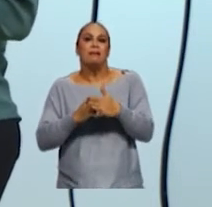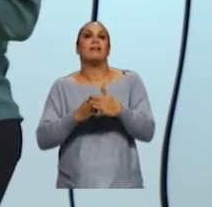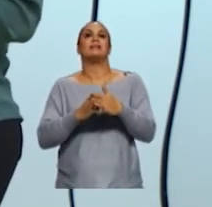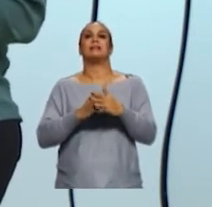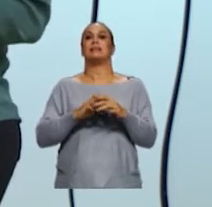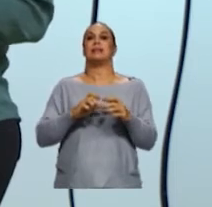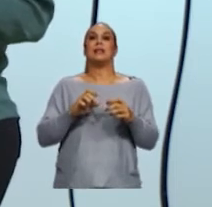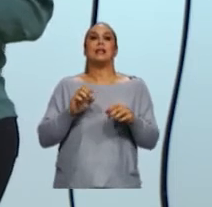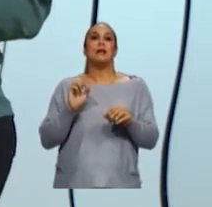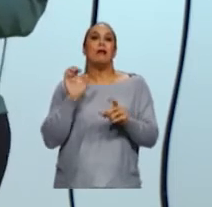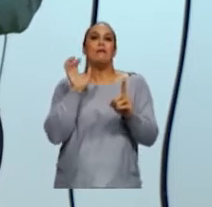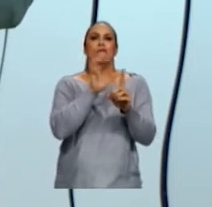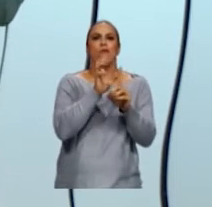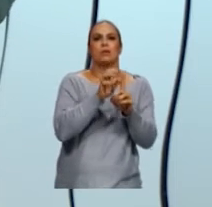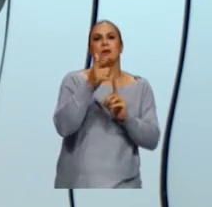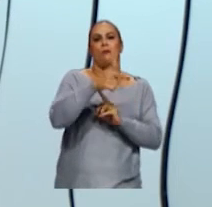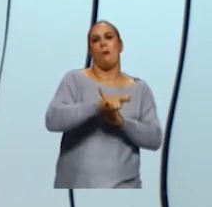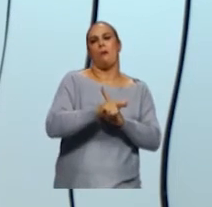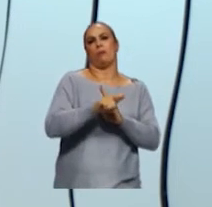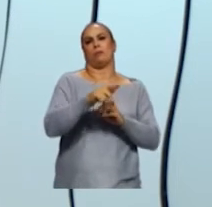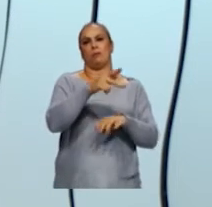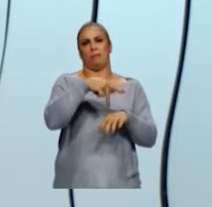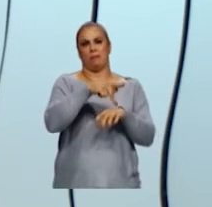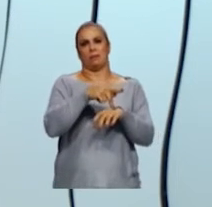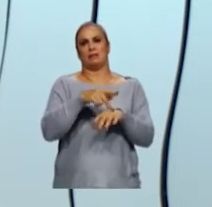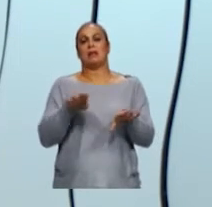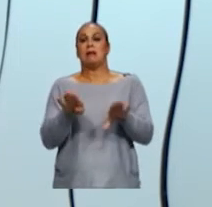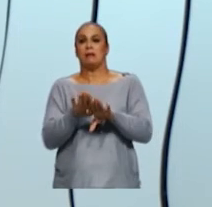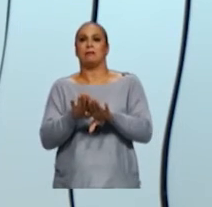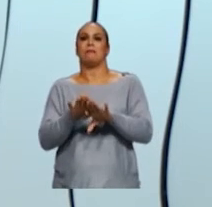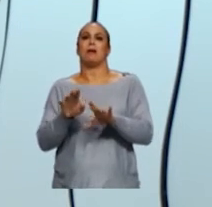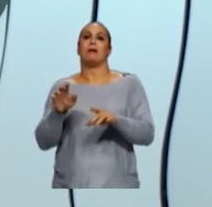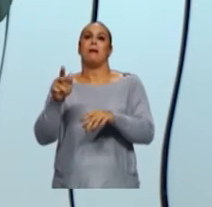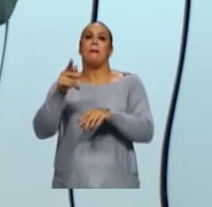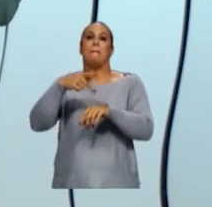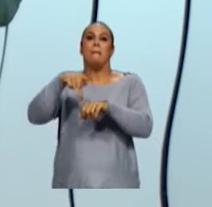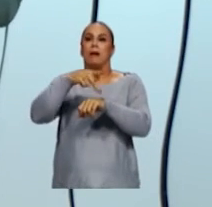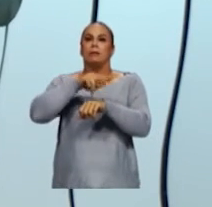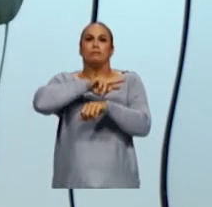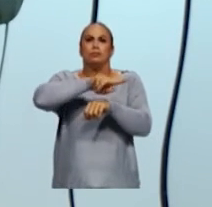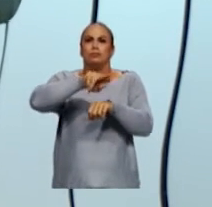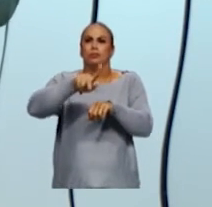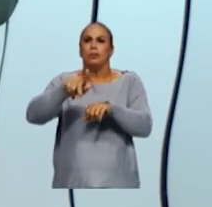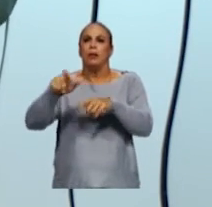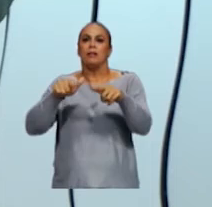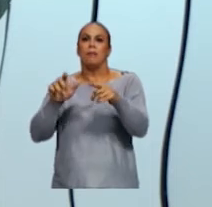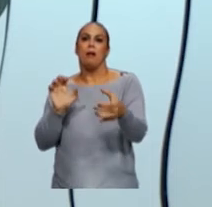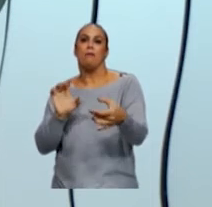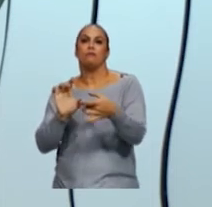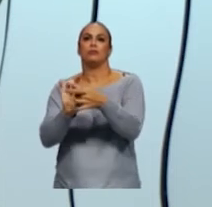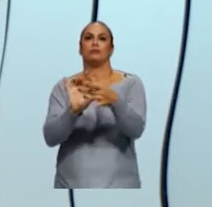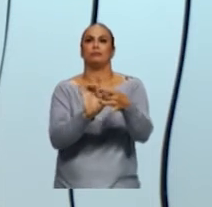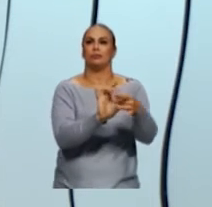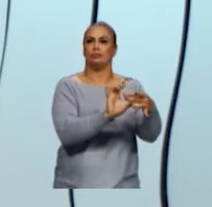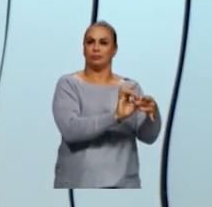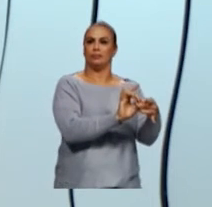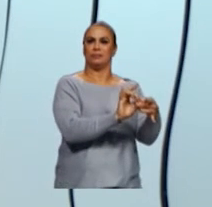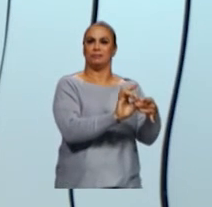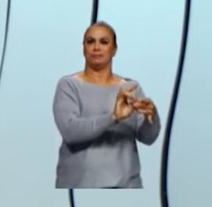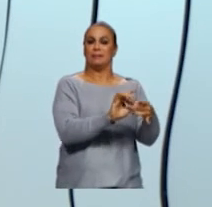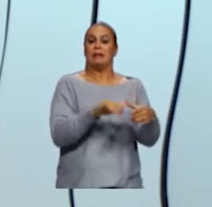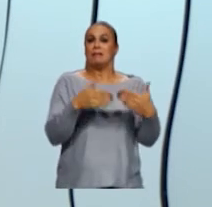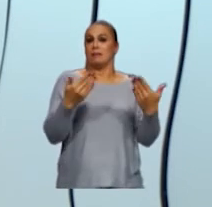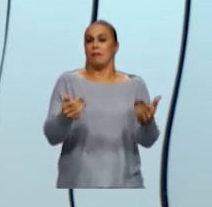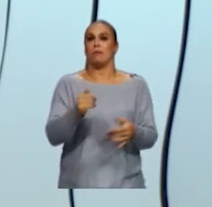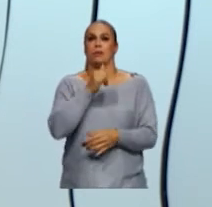transnacionais em outros países, elas acirram a competição dentro dos países. Então, se a gente pensa Brasil,